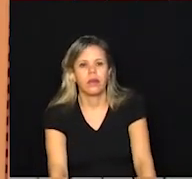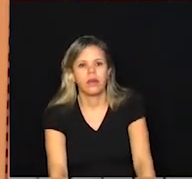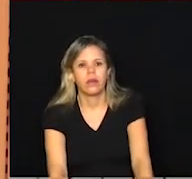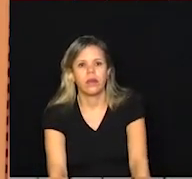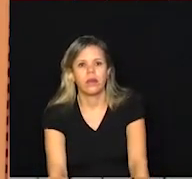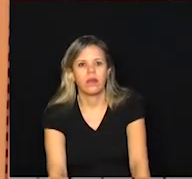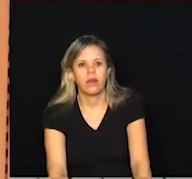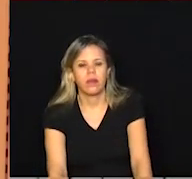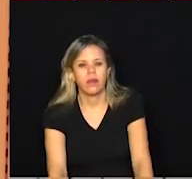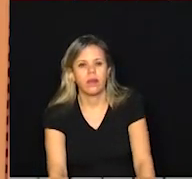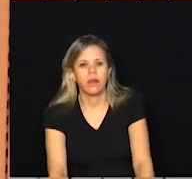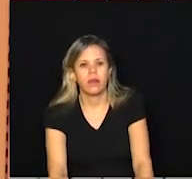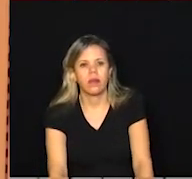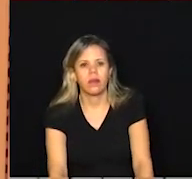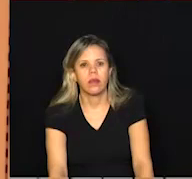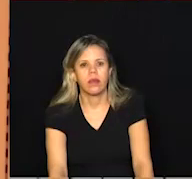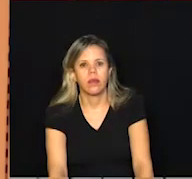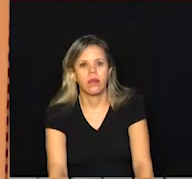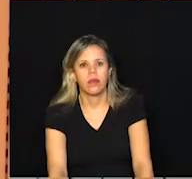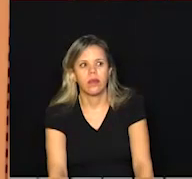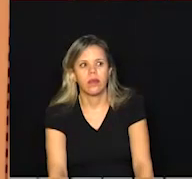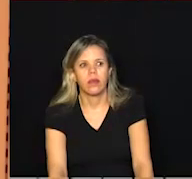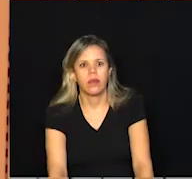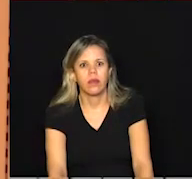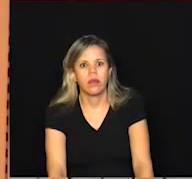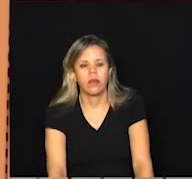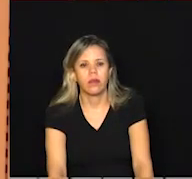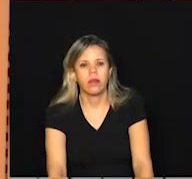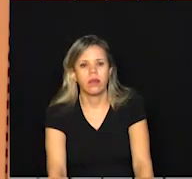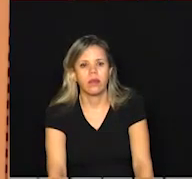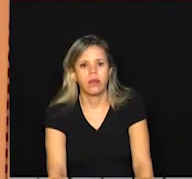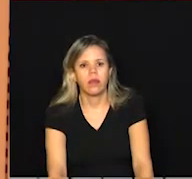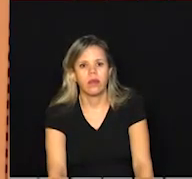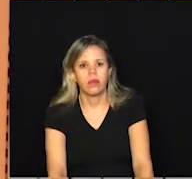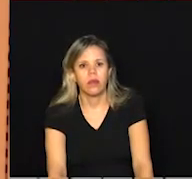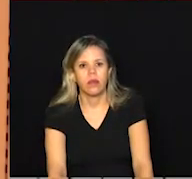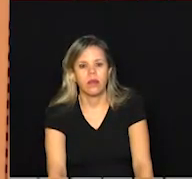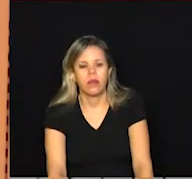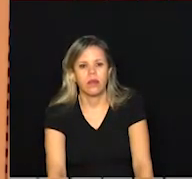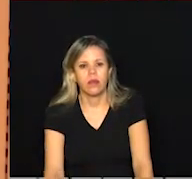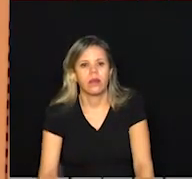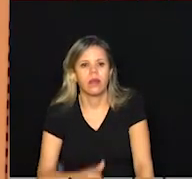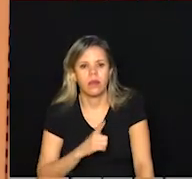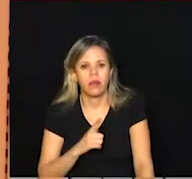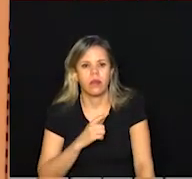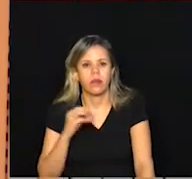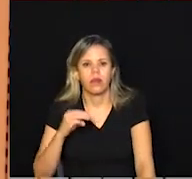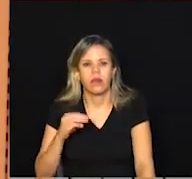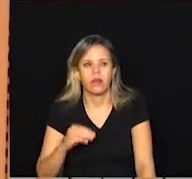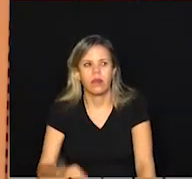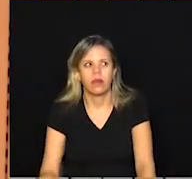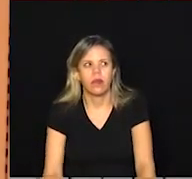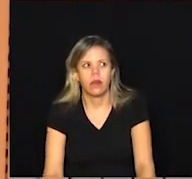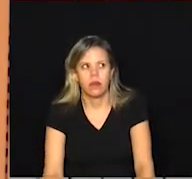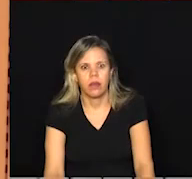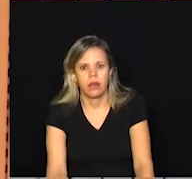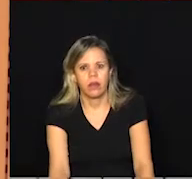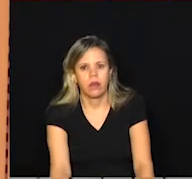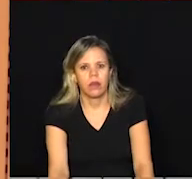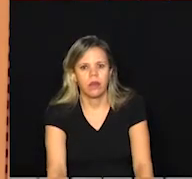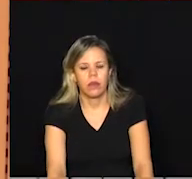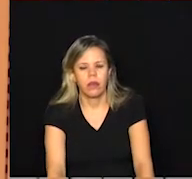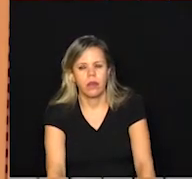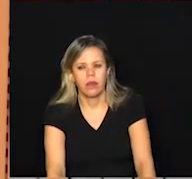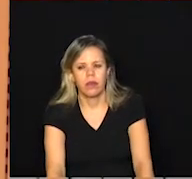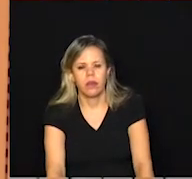abrindo aqui então me desculpem nós temos ainda os minutinhos aqui e